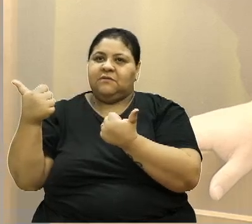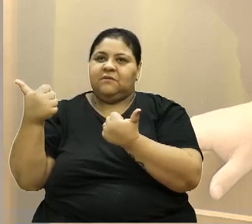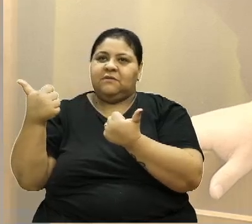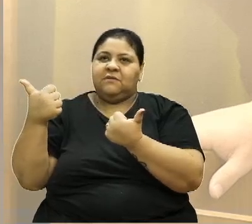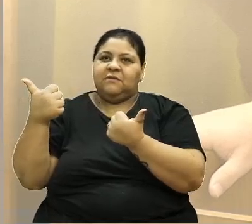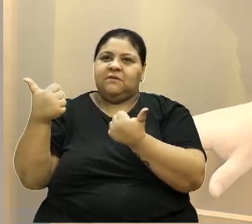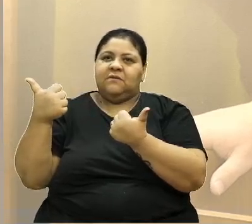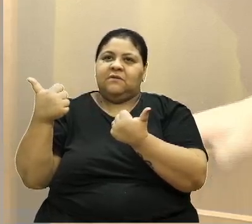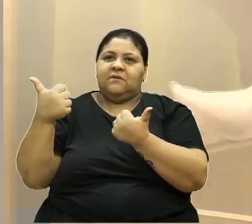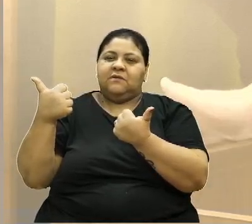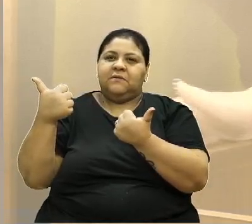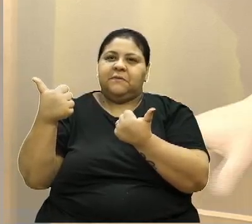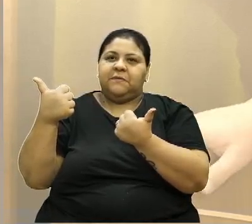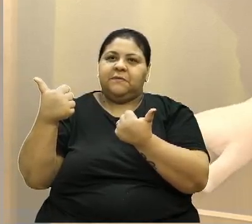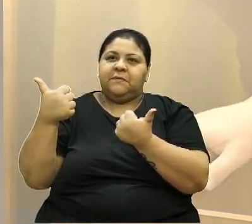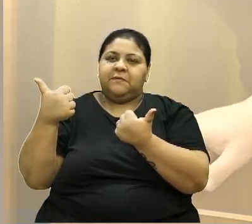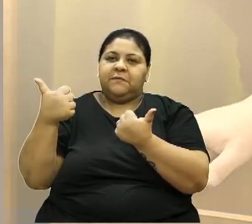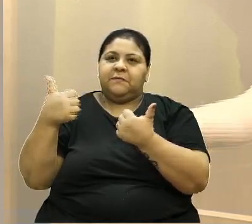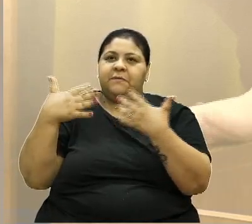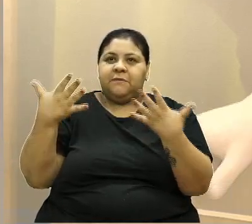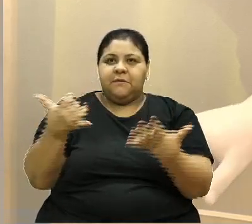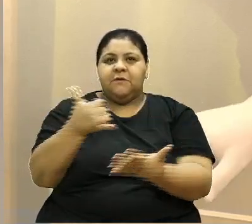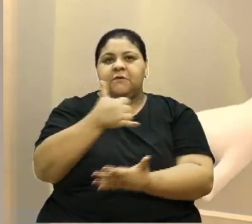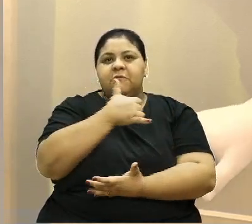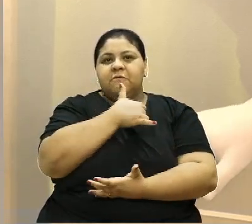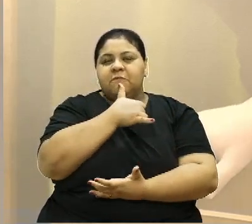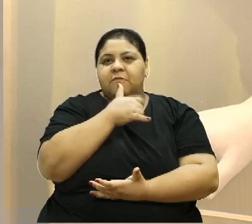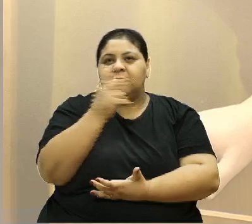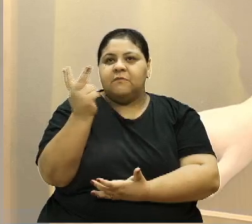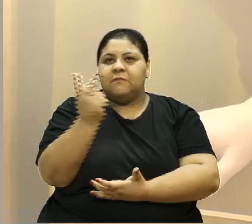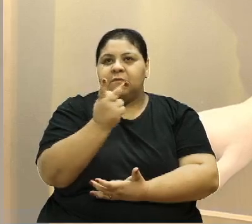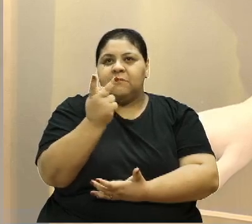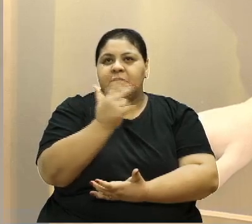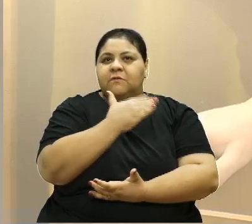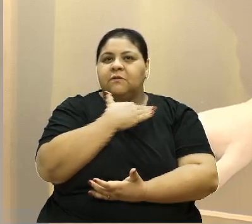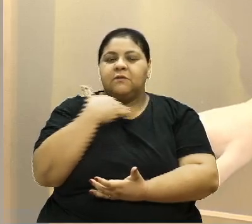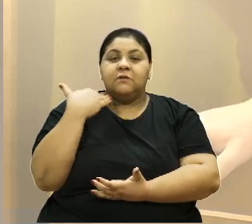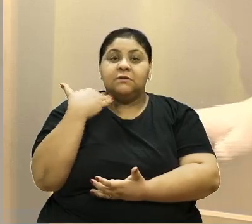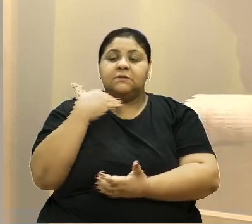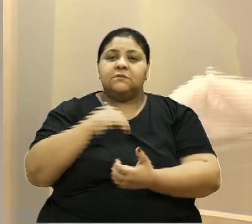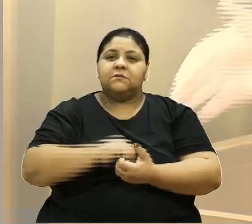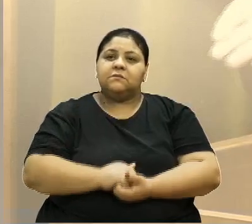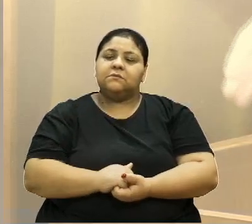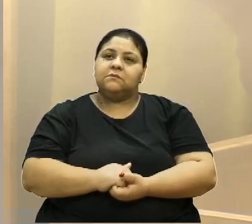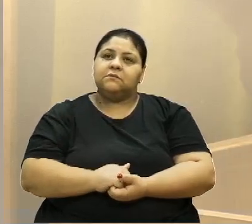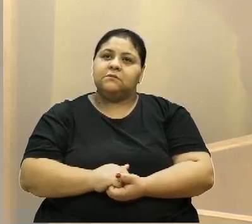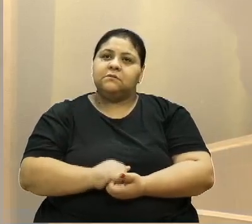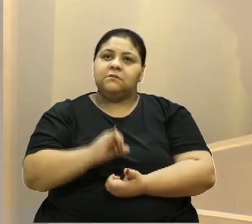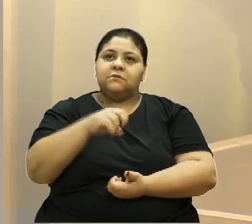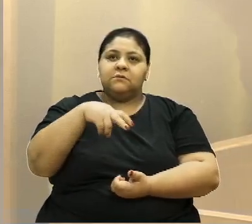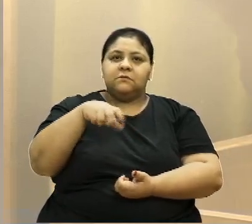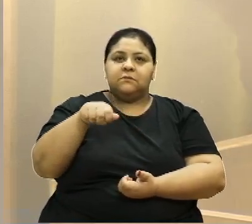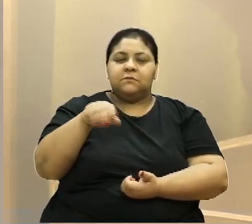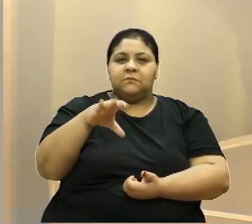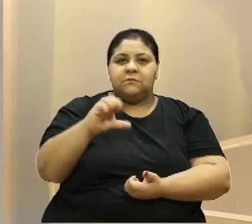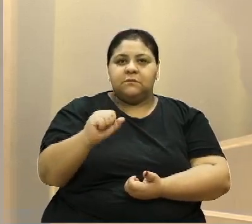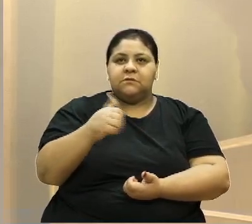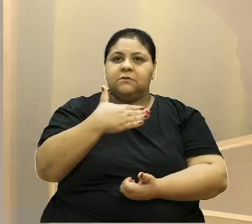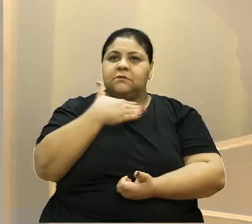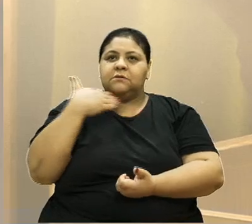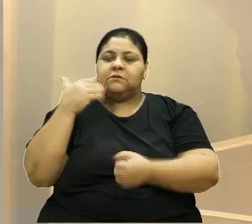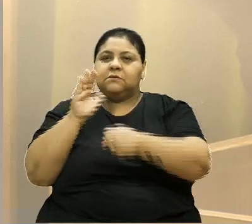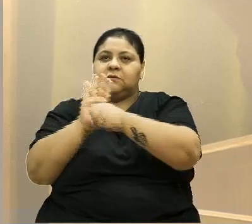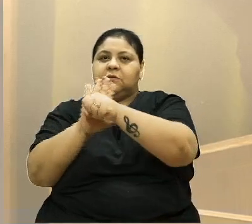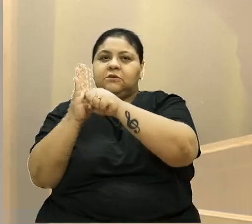Azambuja e o Eduardo Outramari, que infelizmente os dois faleceram. O Inácio faleceu de Covid e o Dudu teve um problema